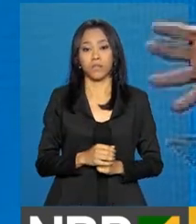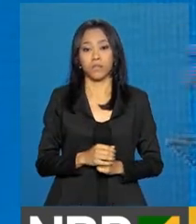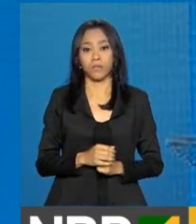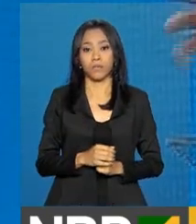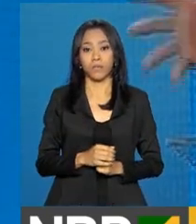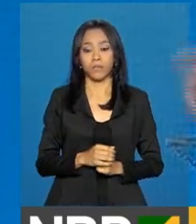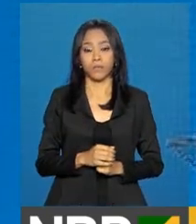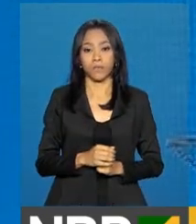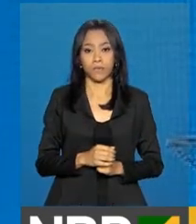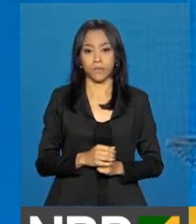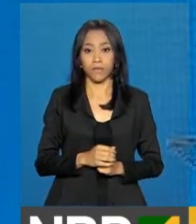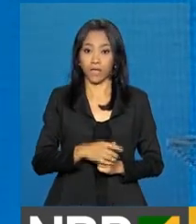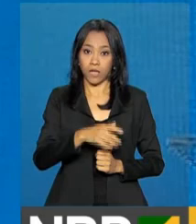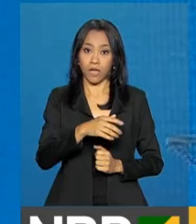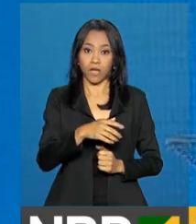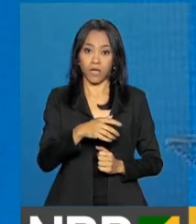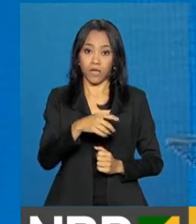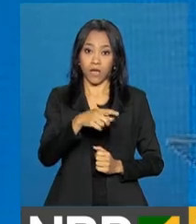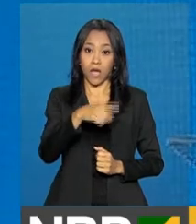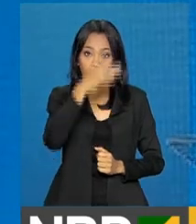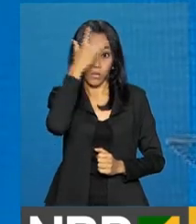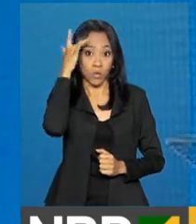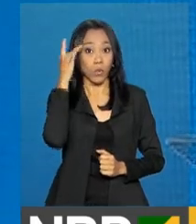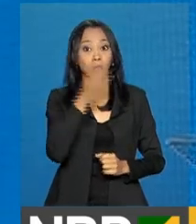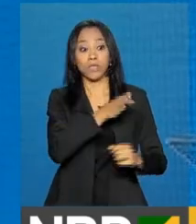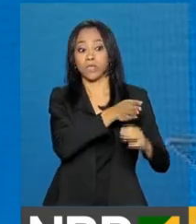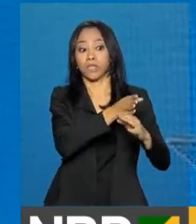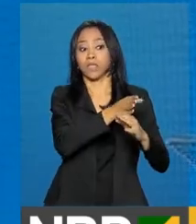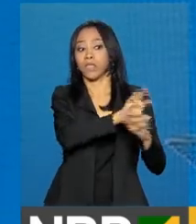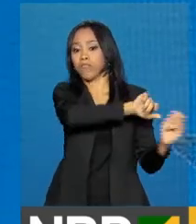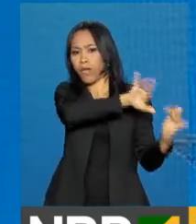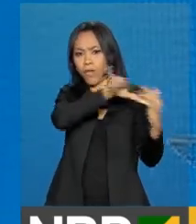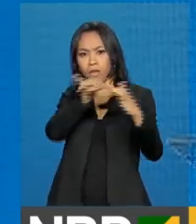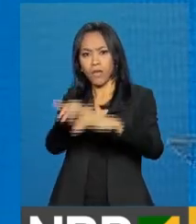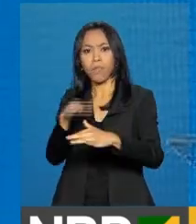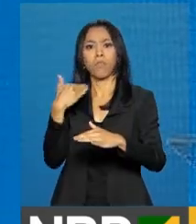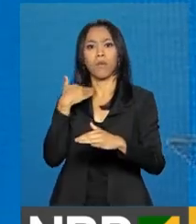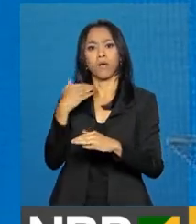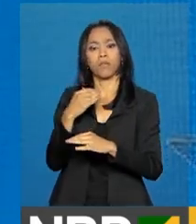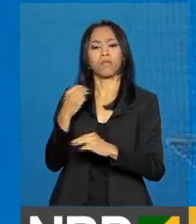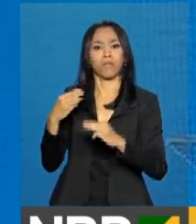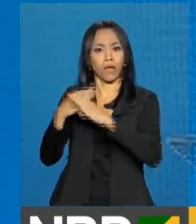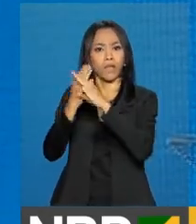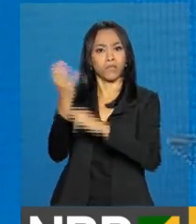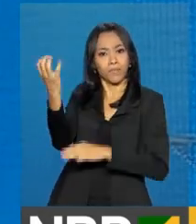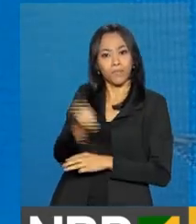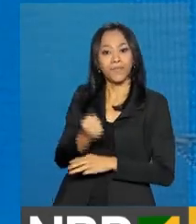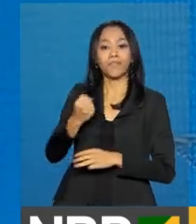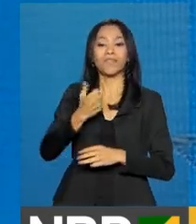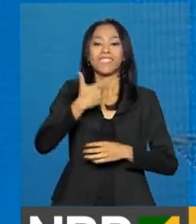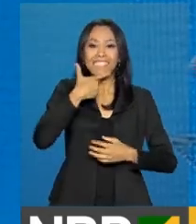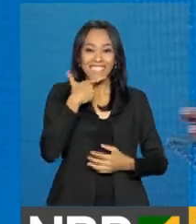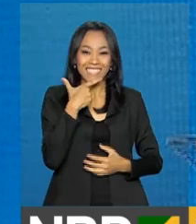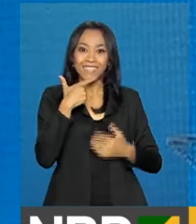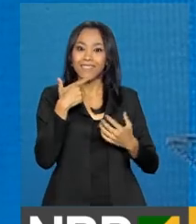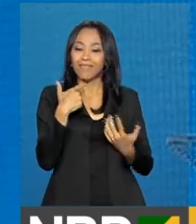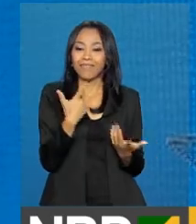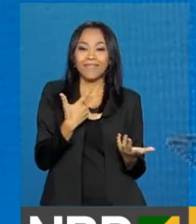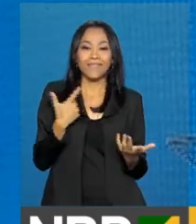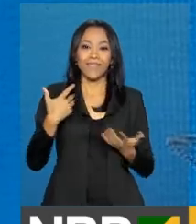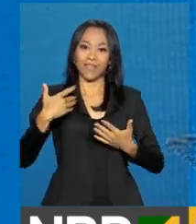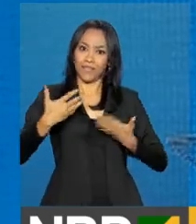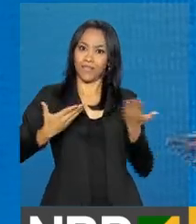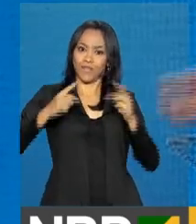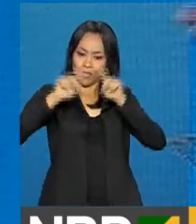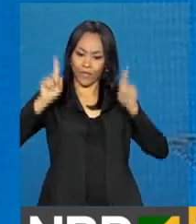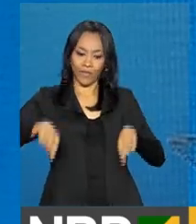os mutuários, enfim, os donos dessas contas iam à Caixa Econômica e que eram atendidos sorridentemente pelos servidores da